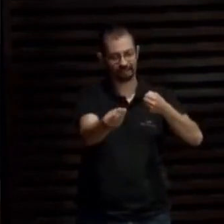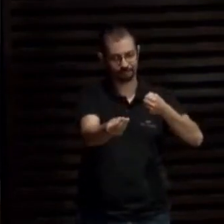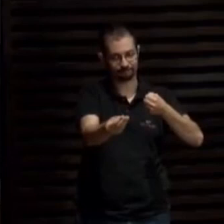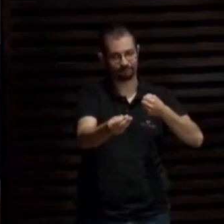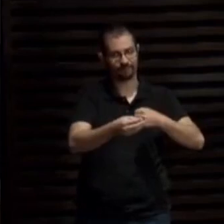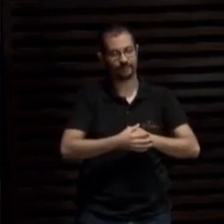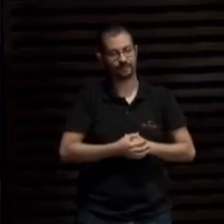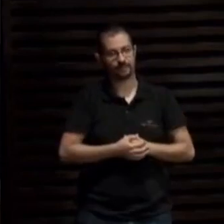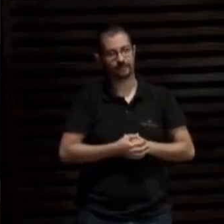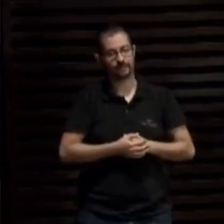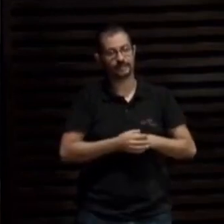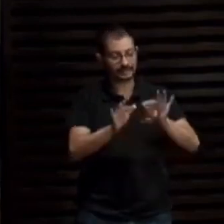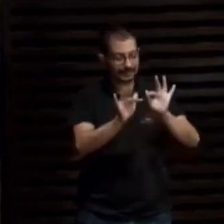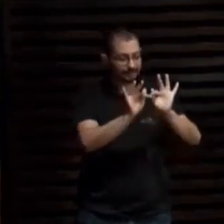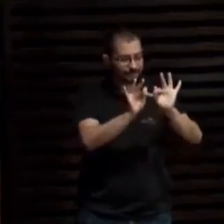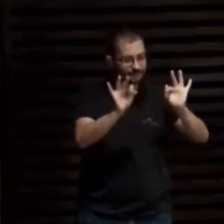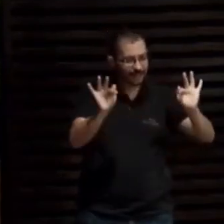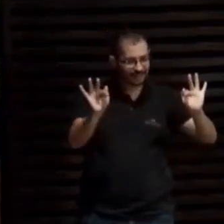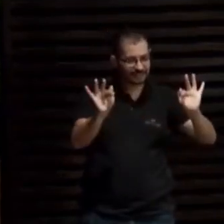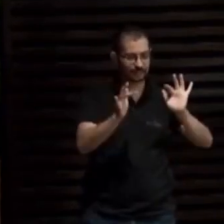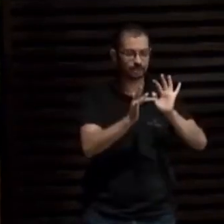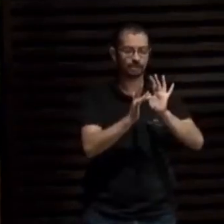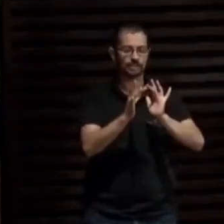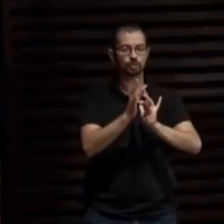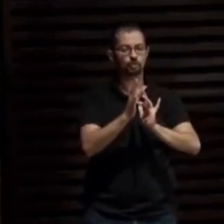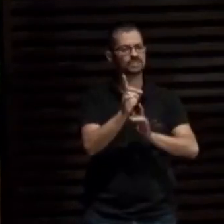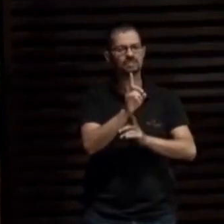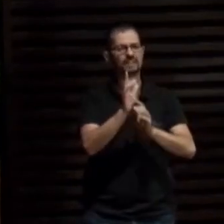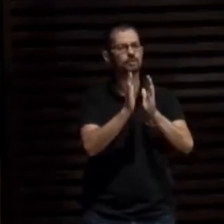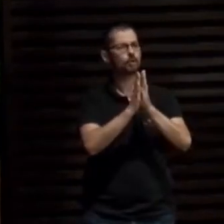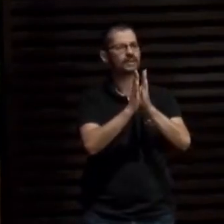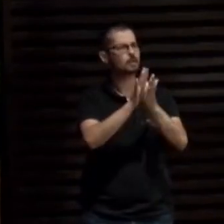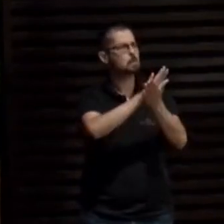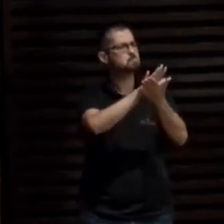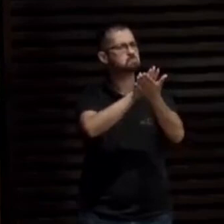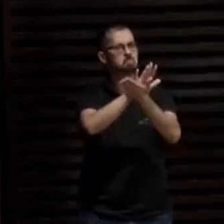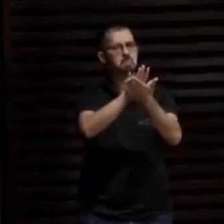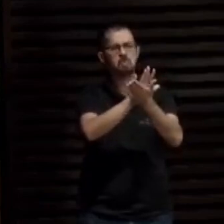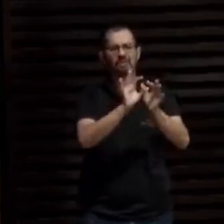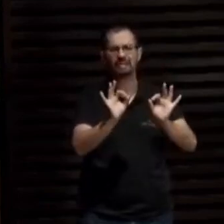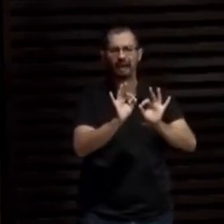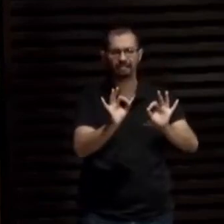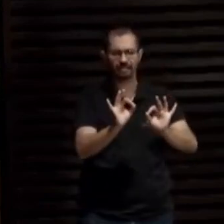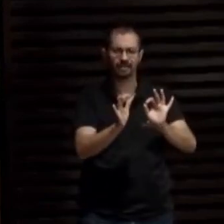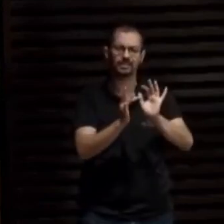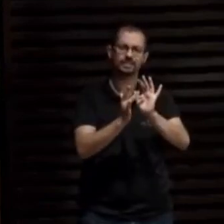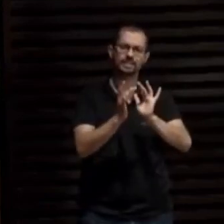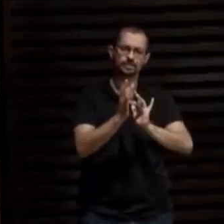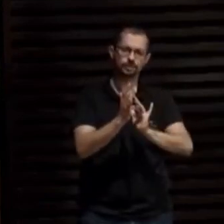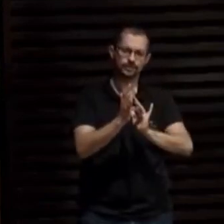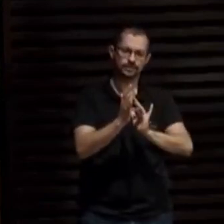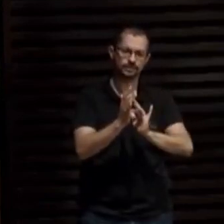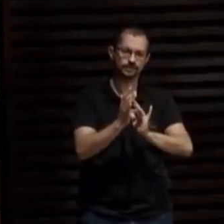trecho, Jesus não ora por nada. Ele ia logo